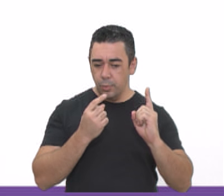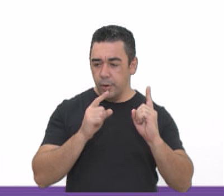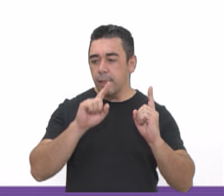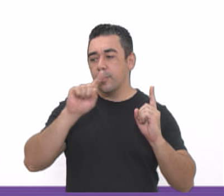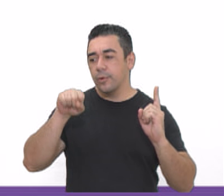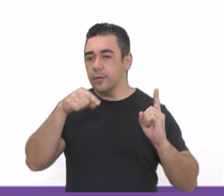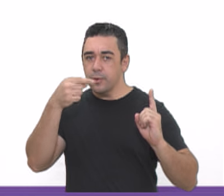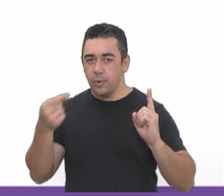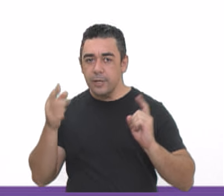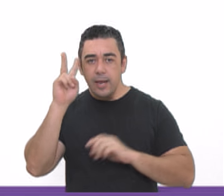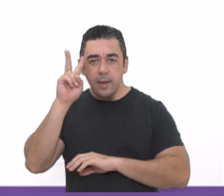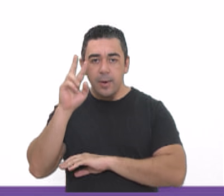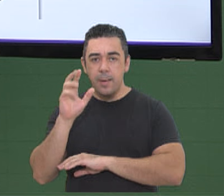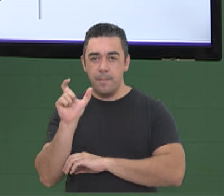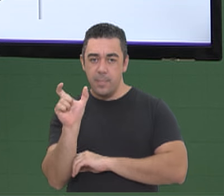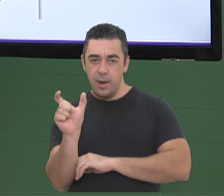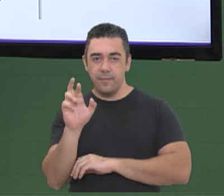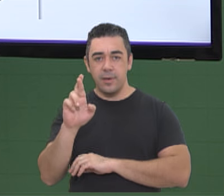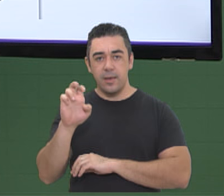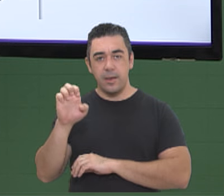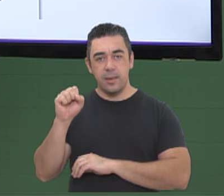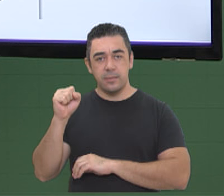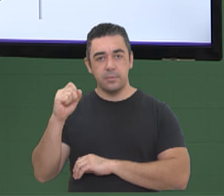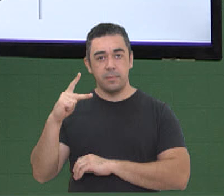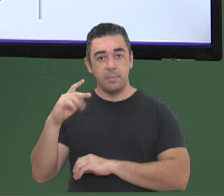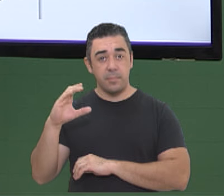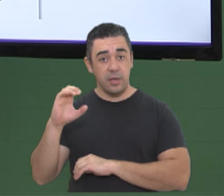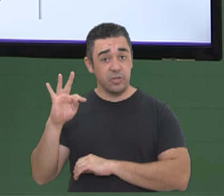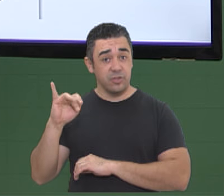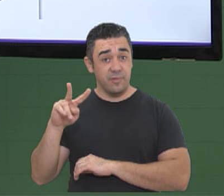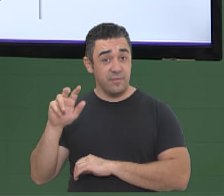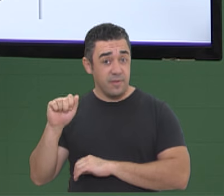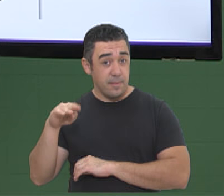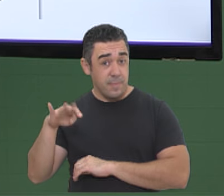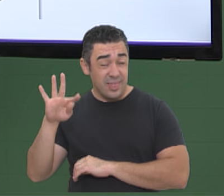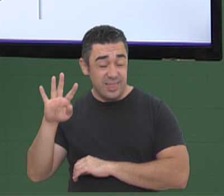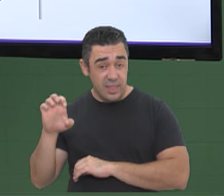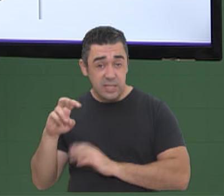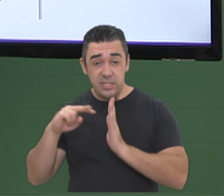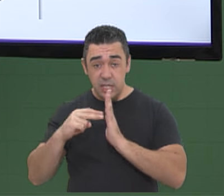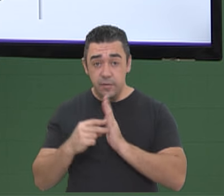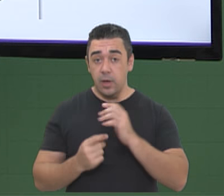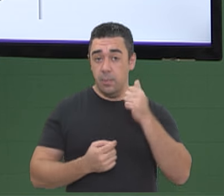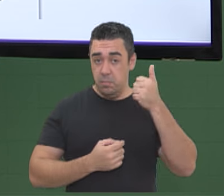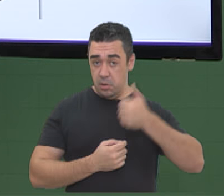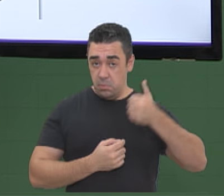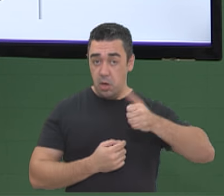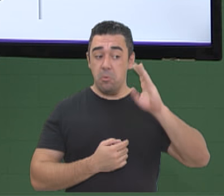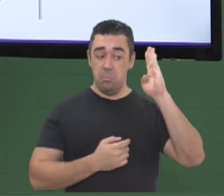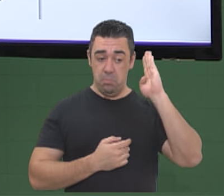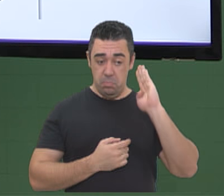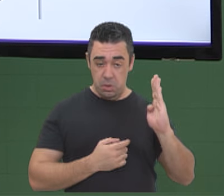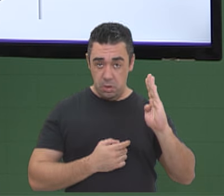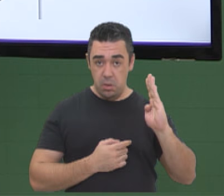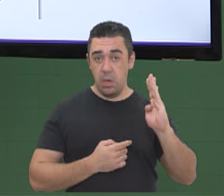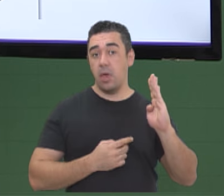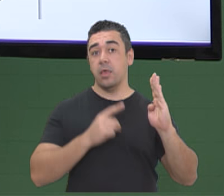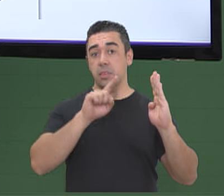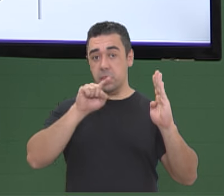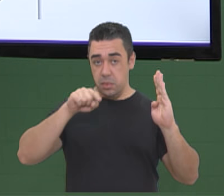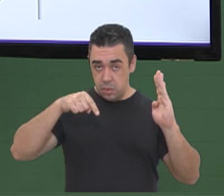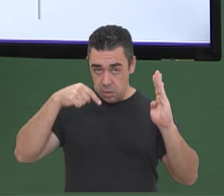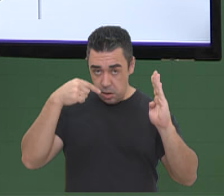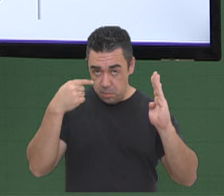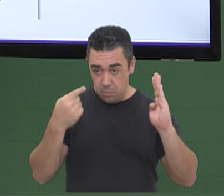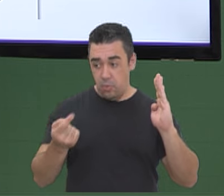lembrar? Respectivamente significa um depois do outro, seguindo a sequência. Ou seja, vou ver a posição da cidade